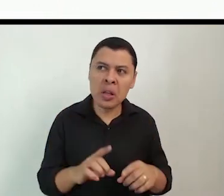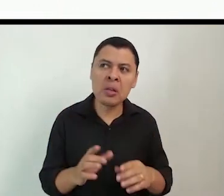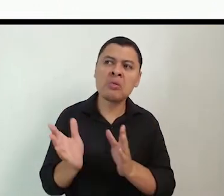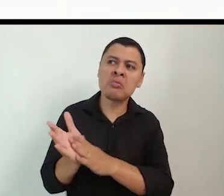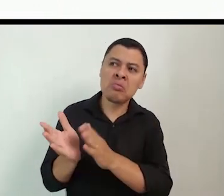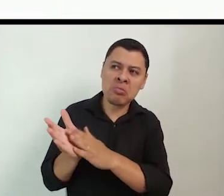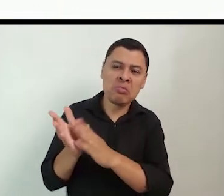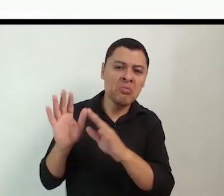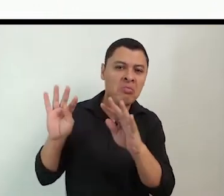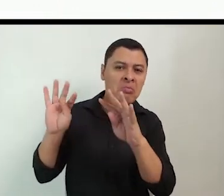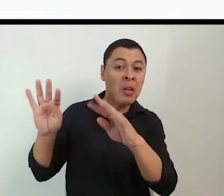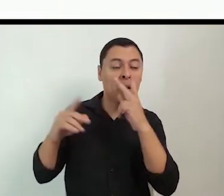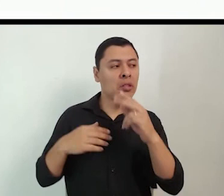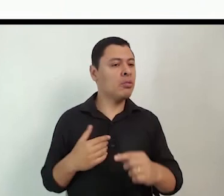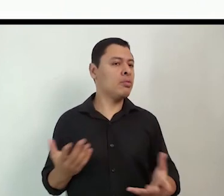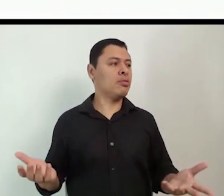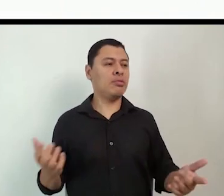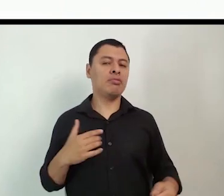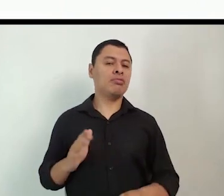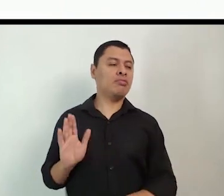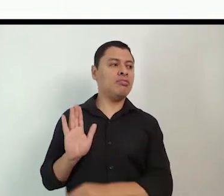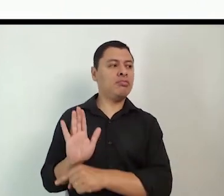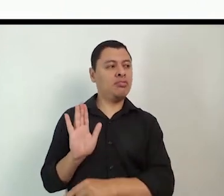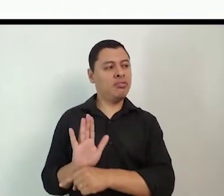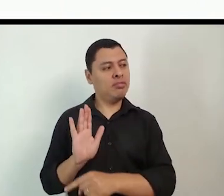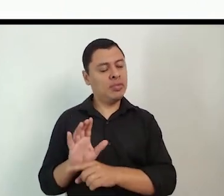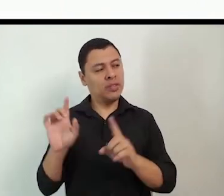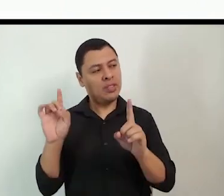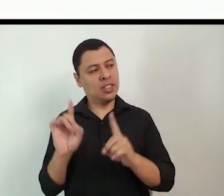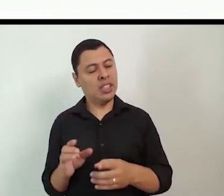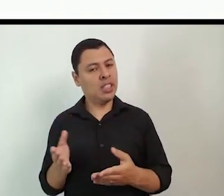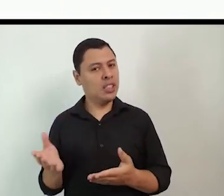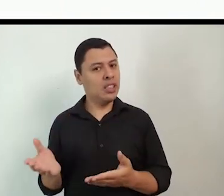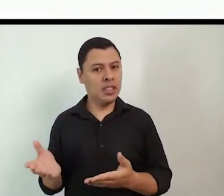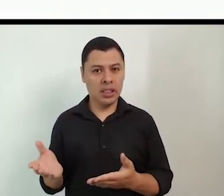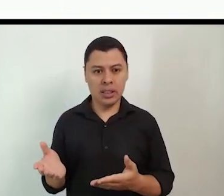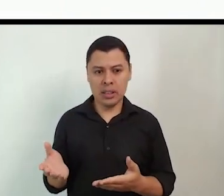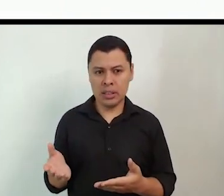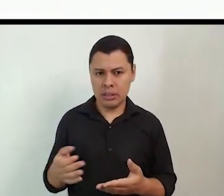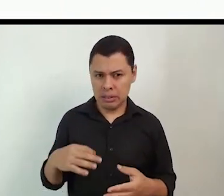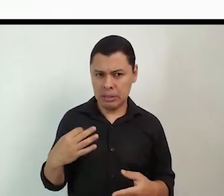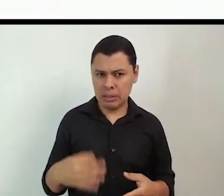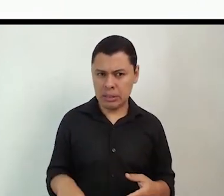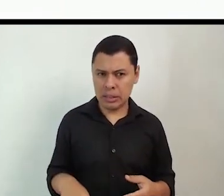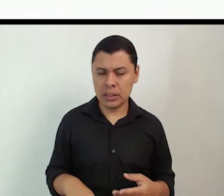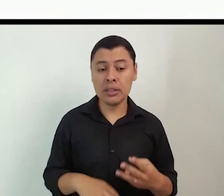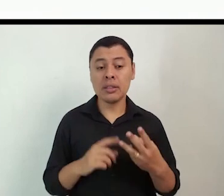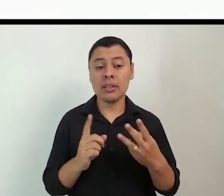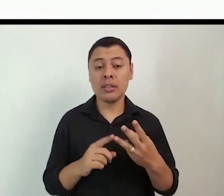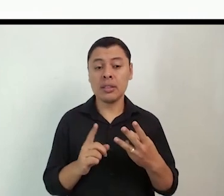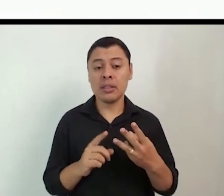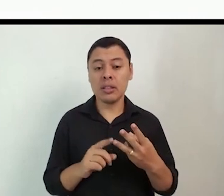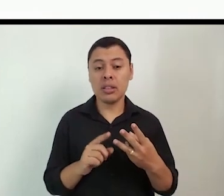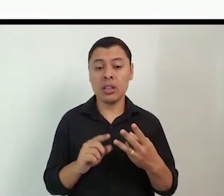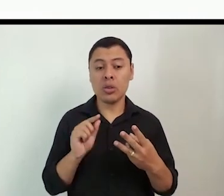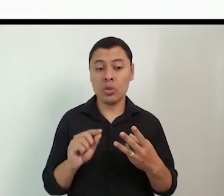fazer um certo marketing de que vocês são diversos, de que vocês são inclusos? E o terceiro é uma problemática